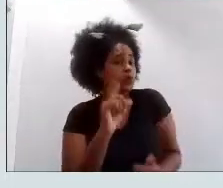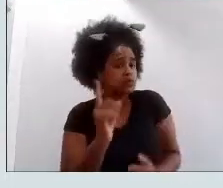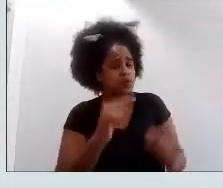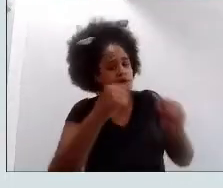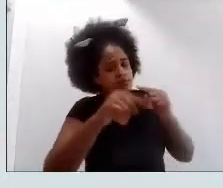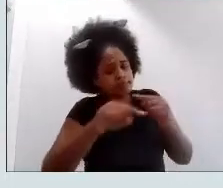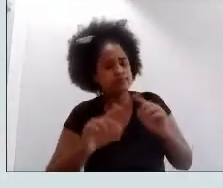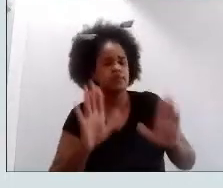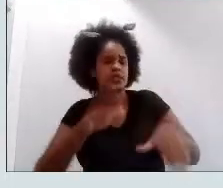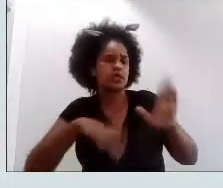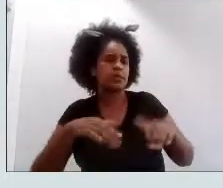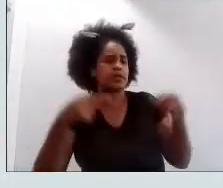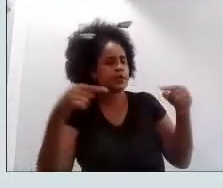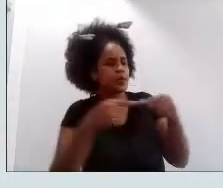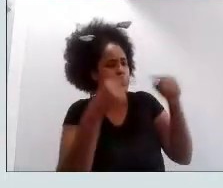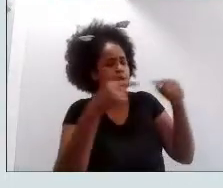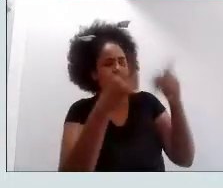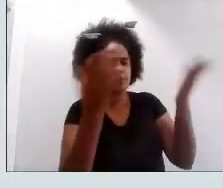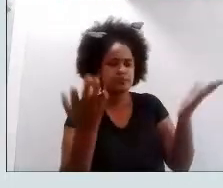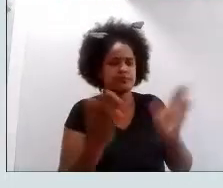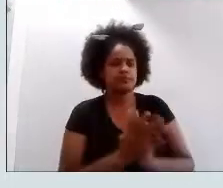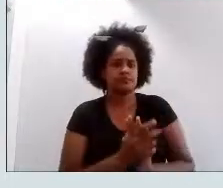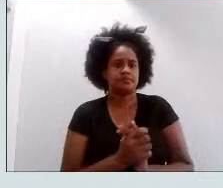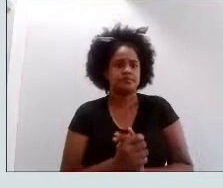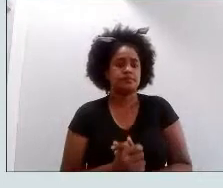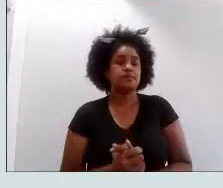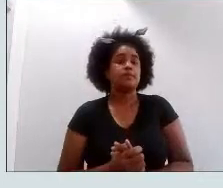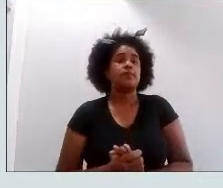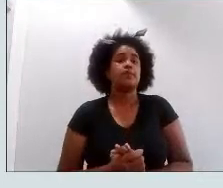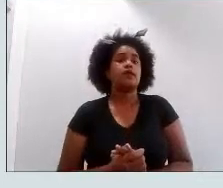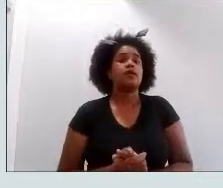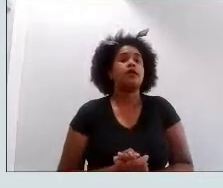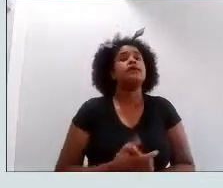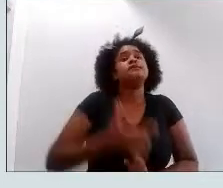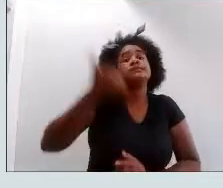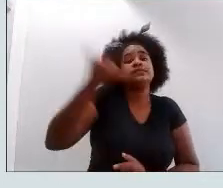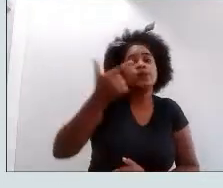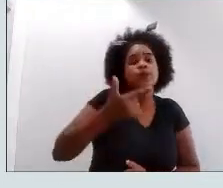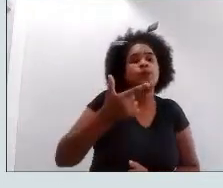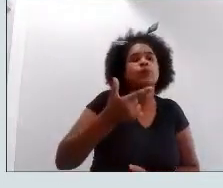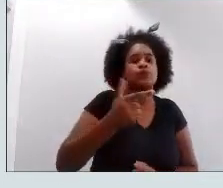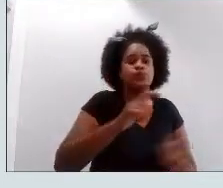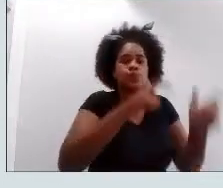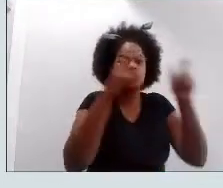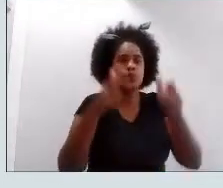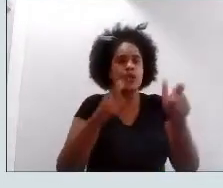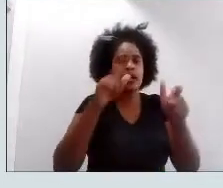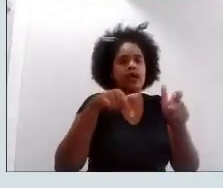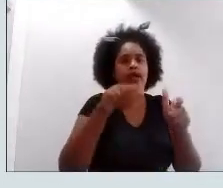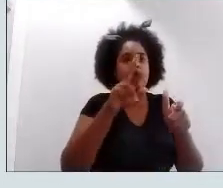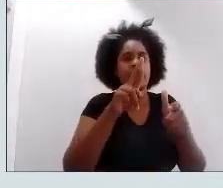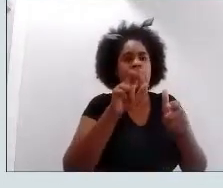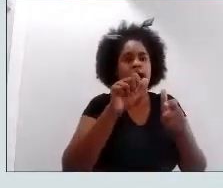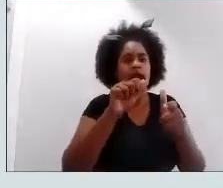vão contradizendo aquilo que foi dito. O segundo sítio é o de Raimundo Nonato, ele fica lá no Piauí, né,